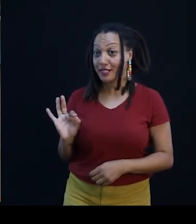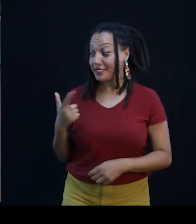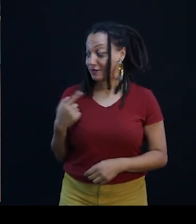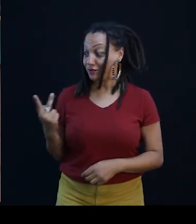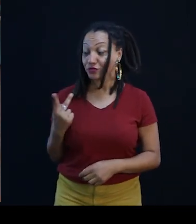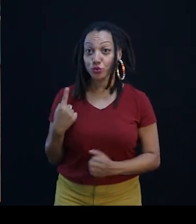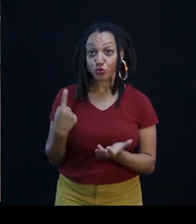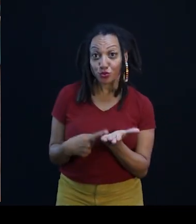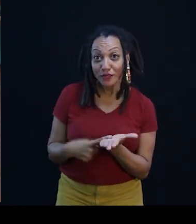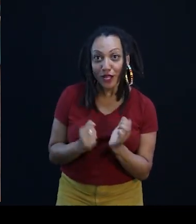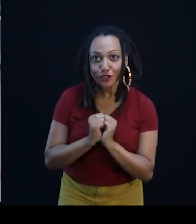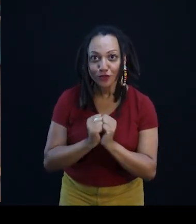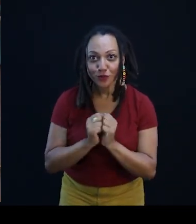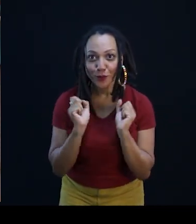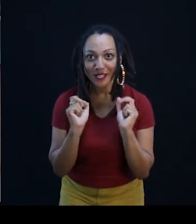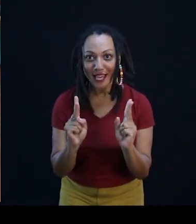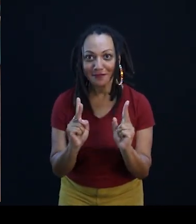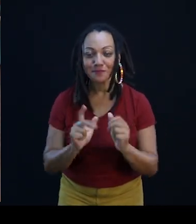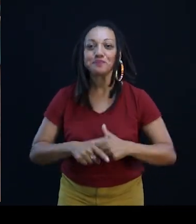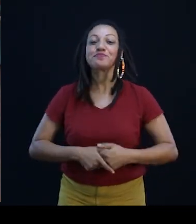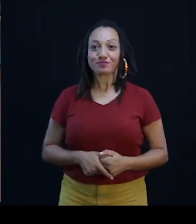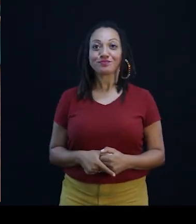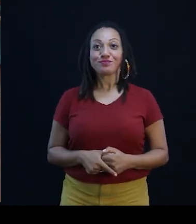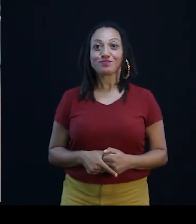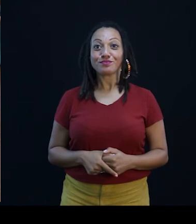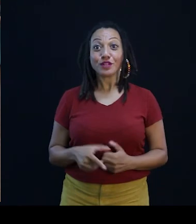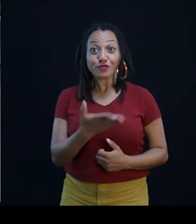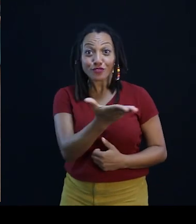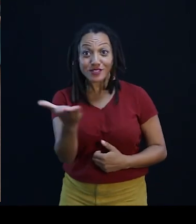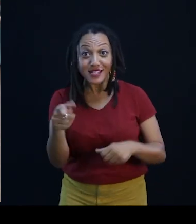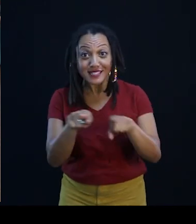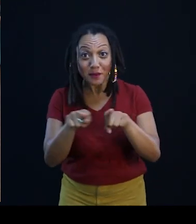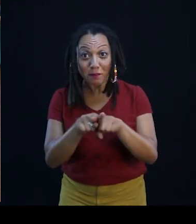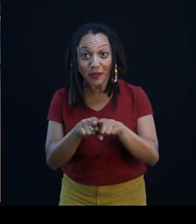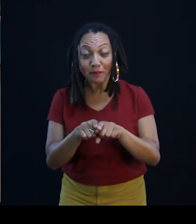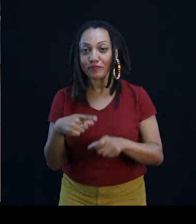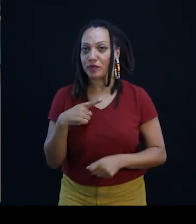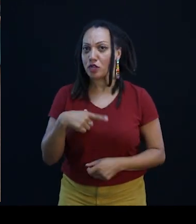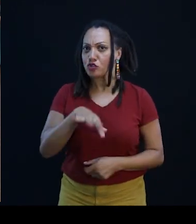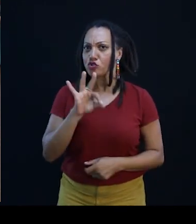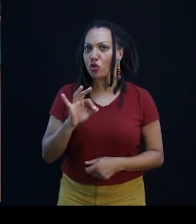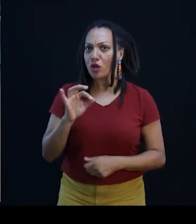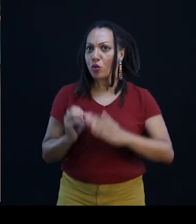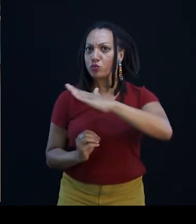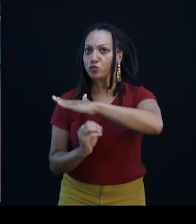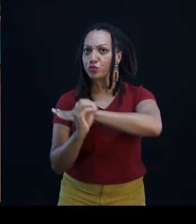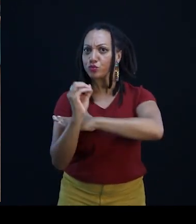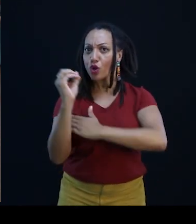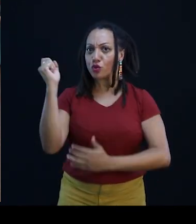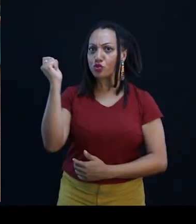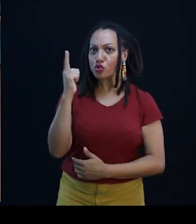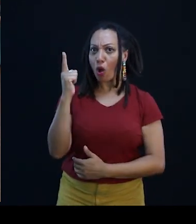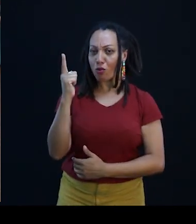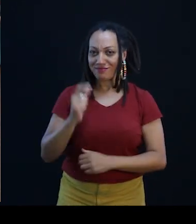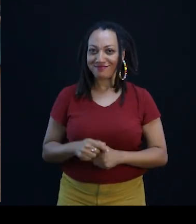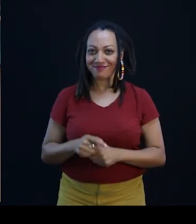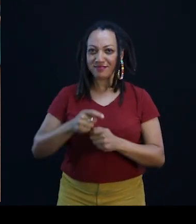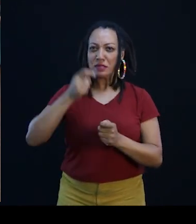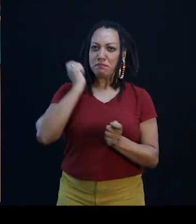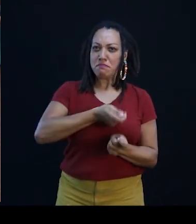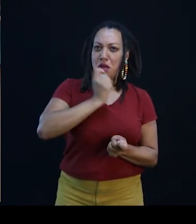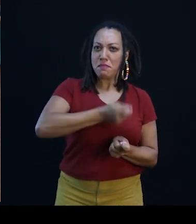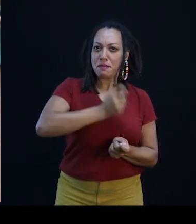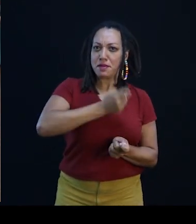você... Tá bom? Então vamos lá. Já temos o nosso sol. Que é esse aqui. Então, o sol